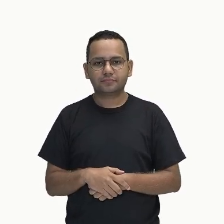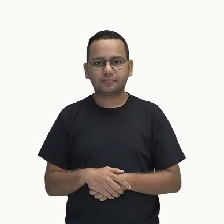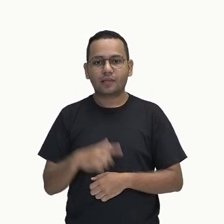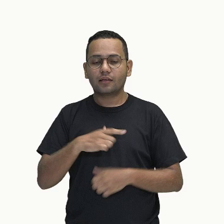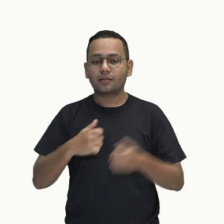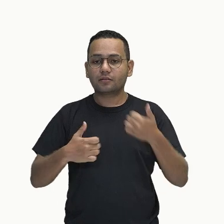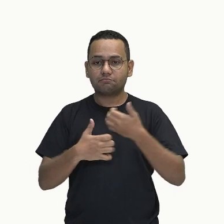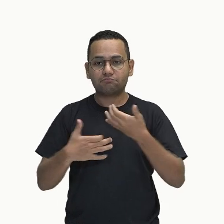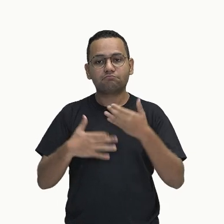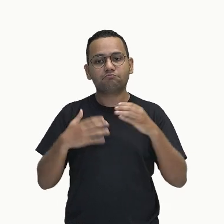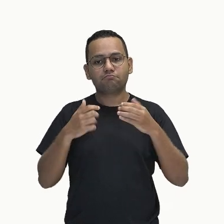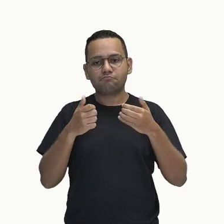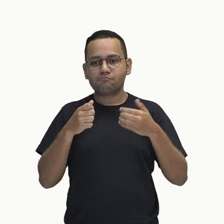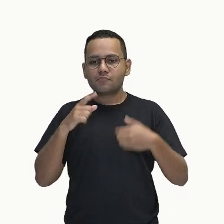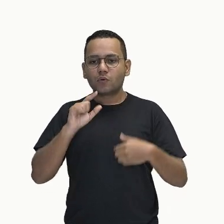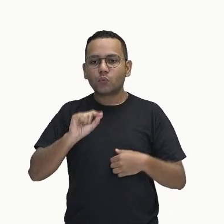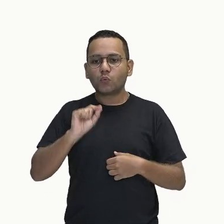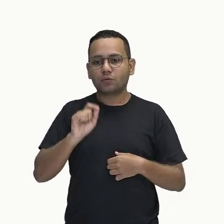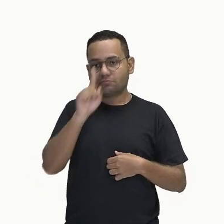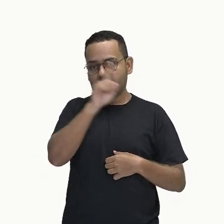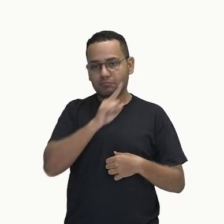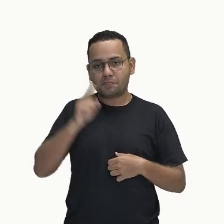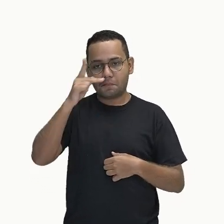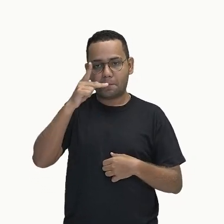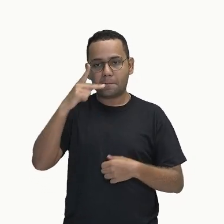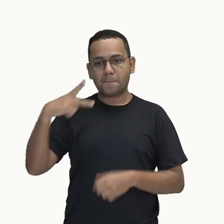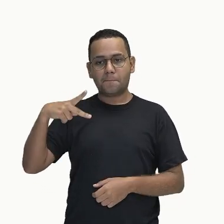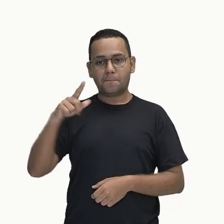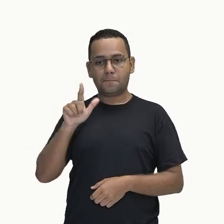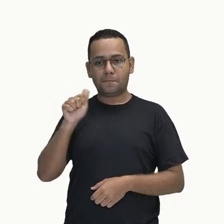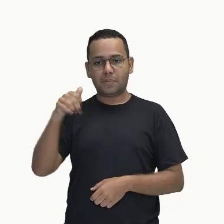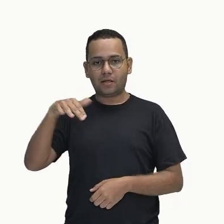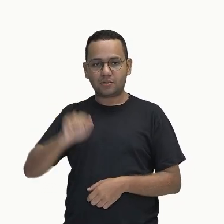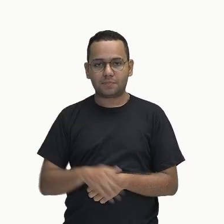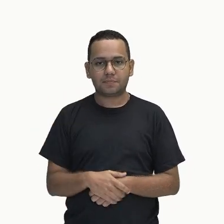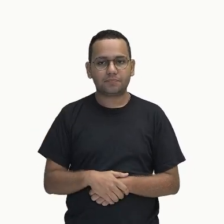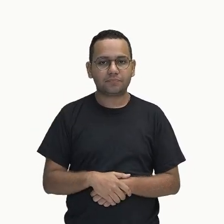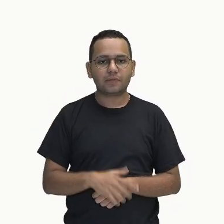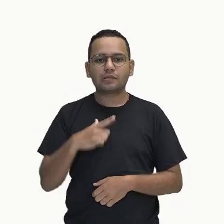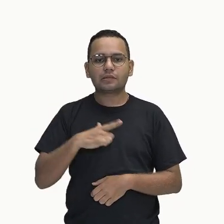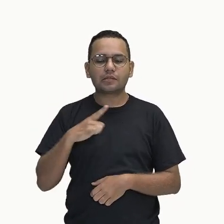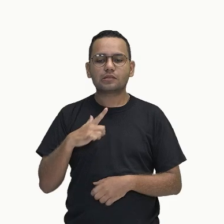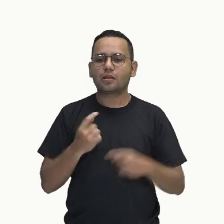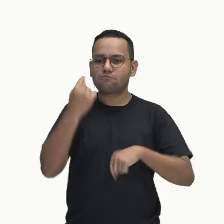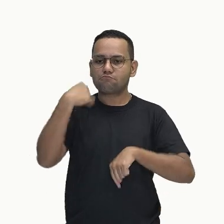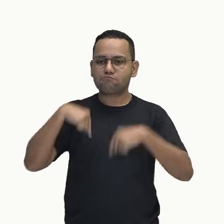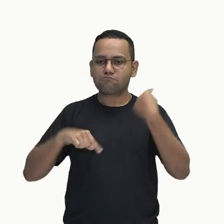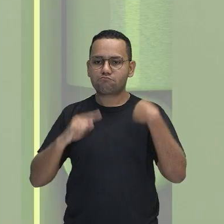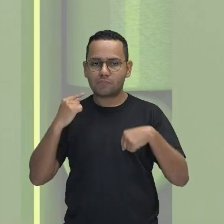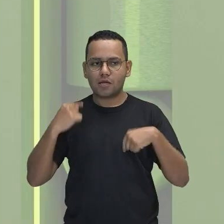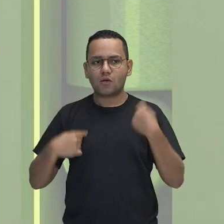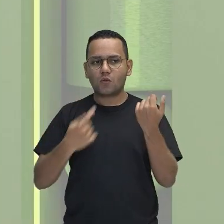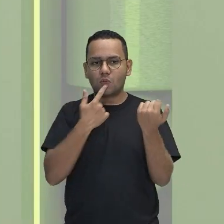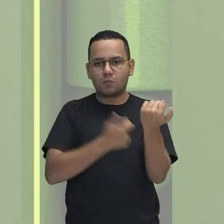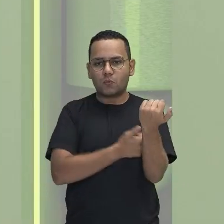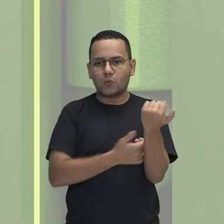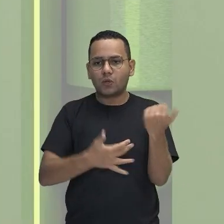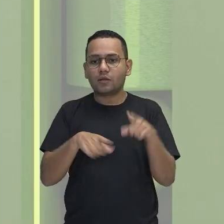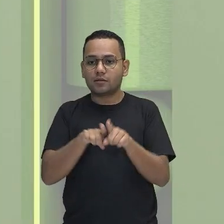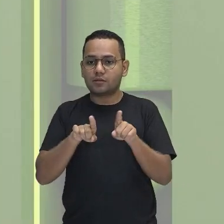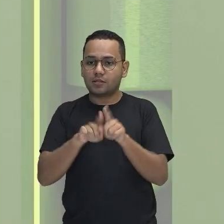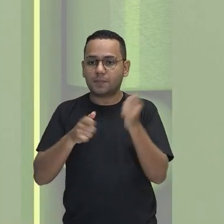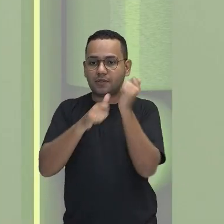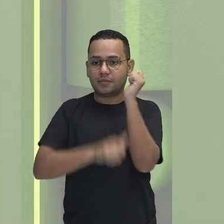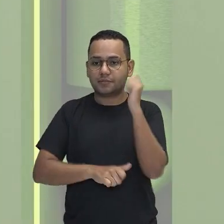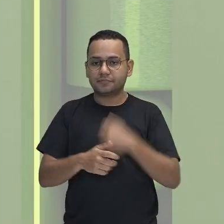plasma. Ele circula por todo o nosso corpo através das veias e artérias. Vamos ver agora